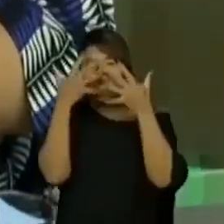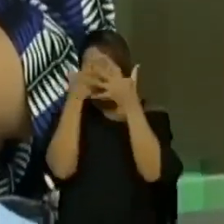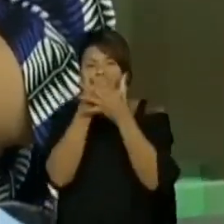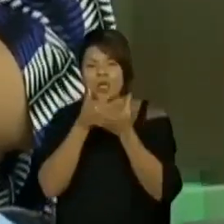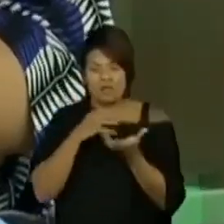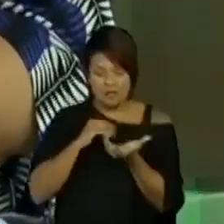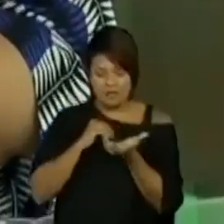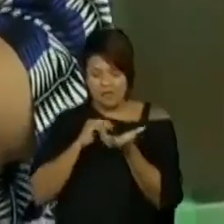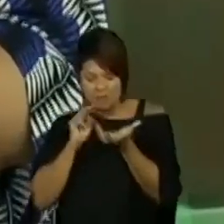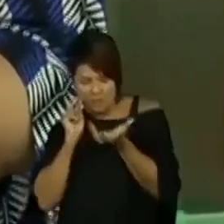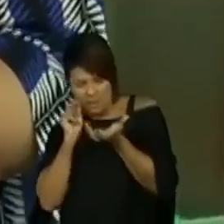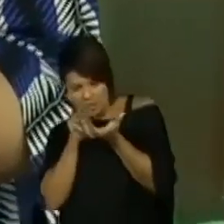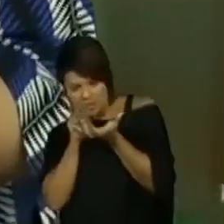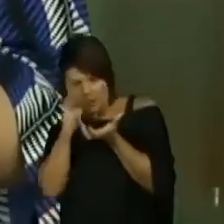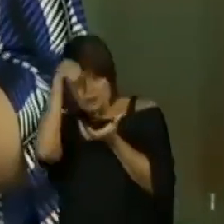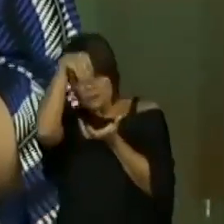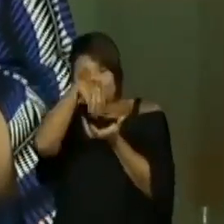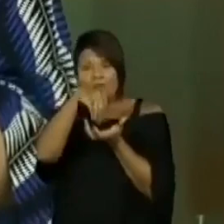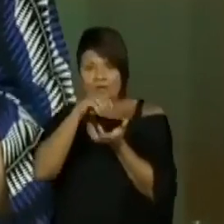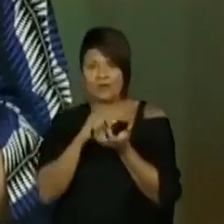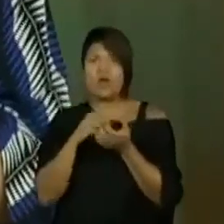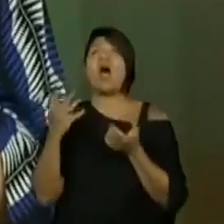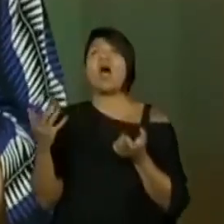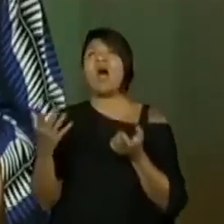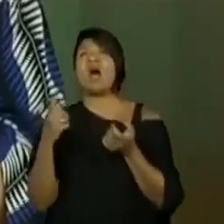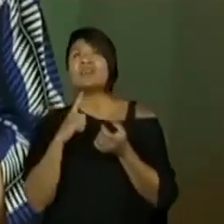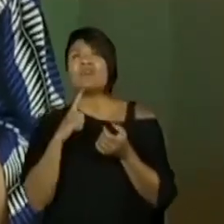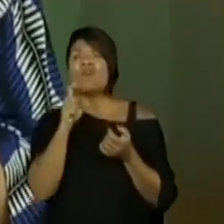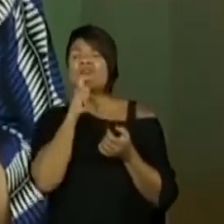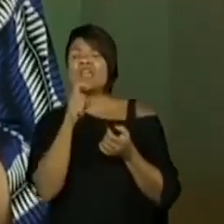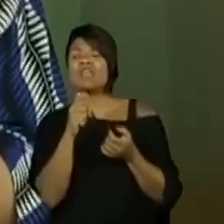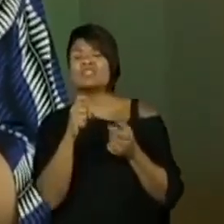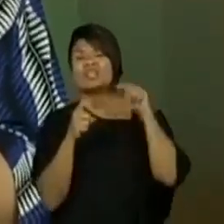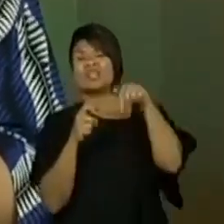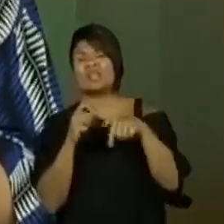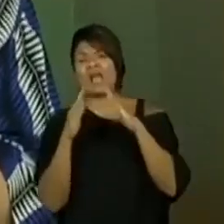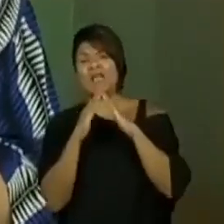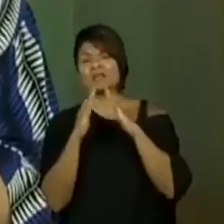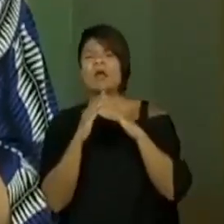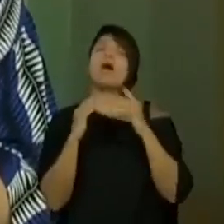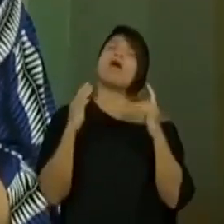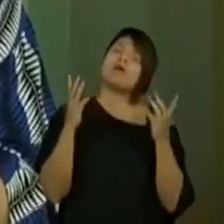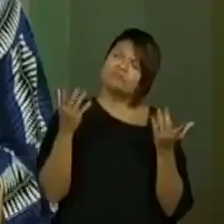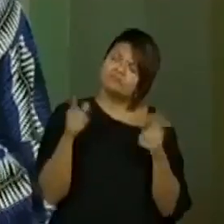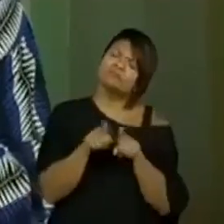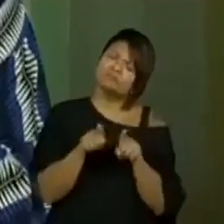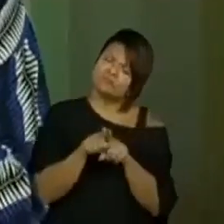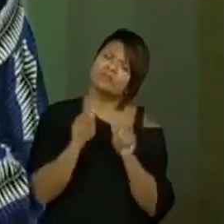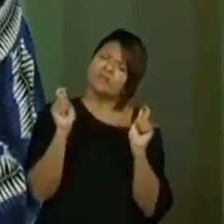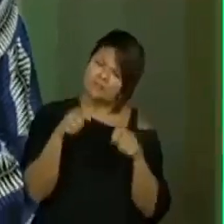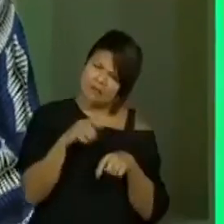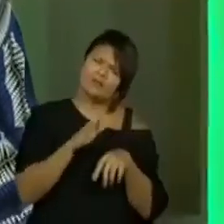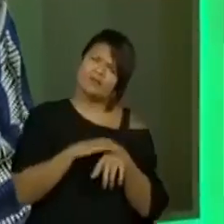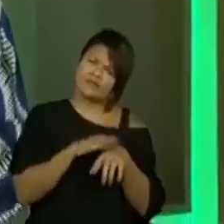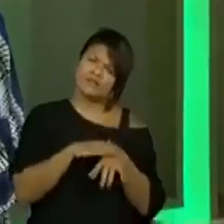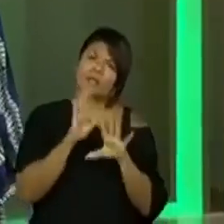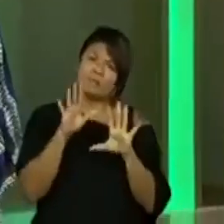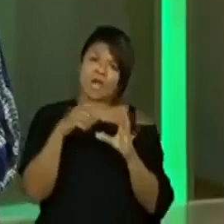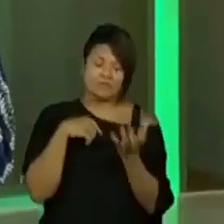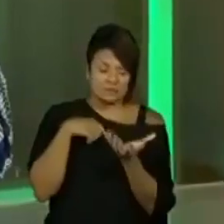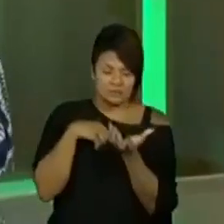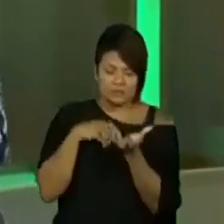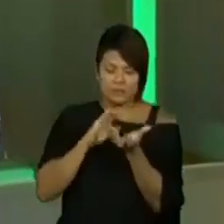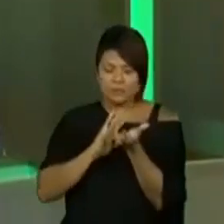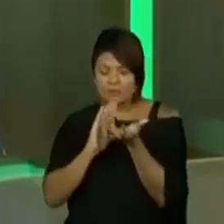melhor, tá? Ah, Pro, mas eu só tenho ela, aquela verde aqui em casa. Também dá para fazer, mas ela sendo transparente